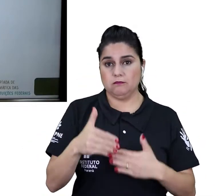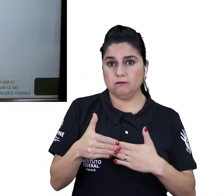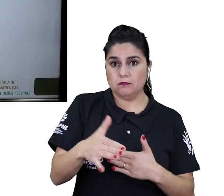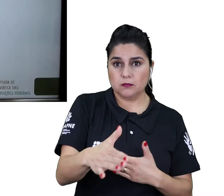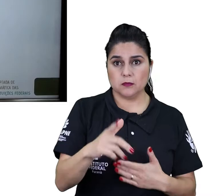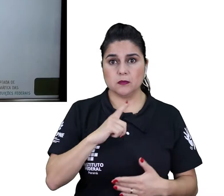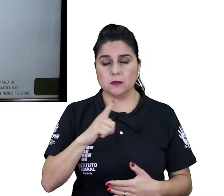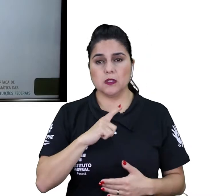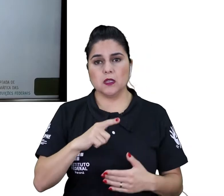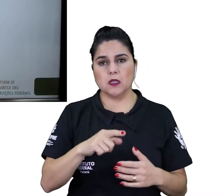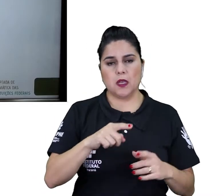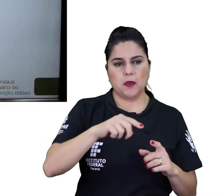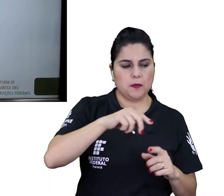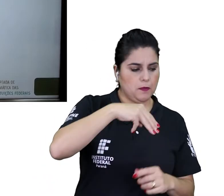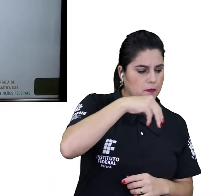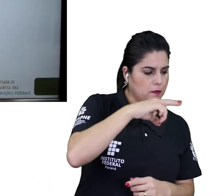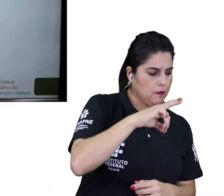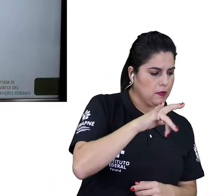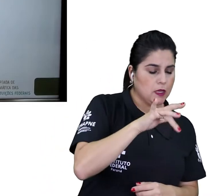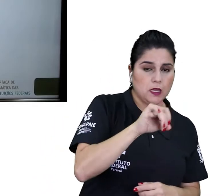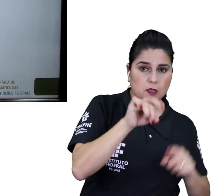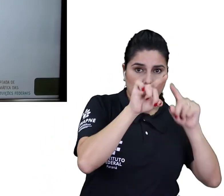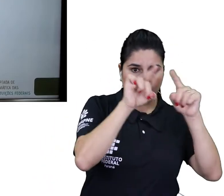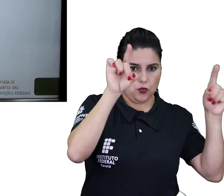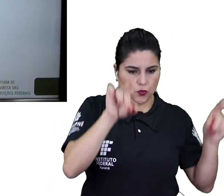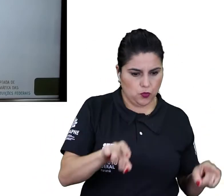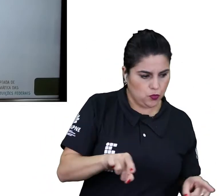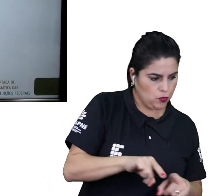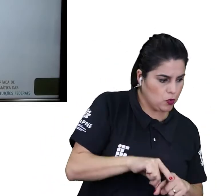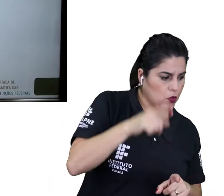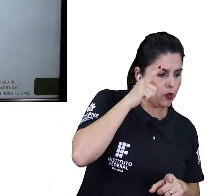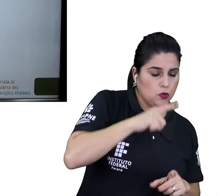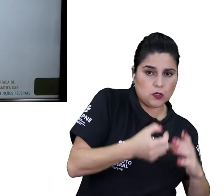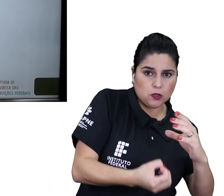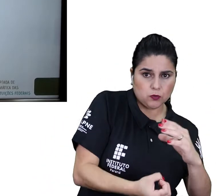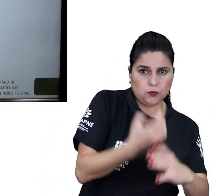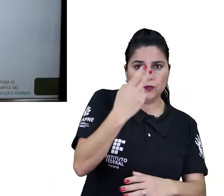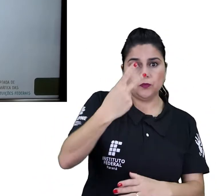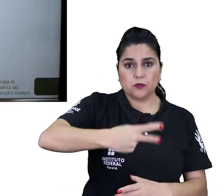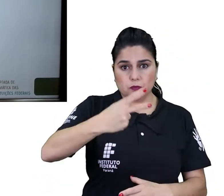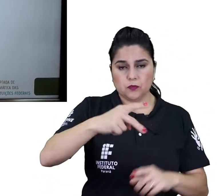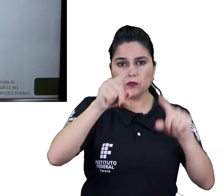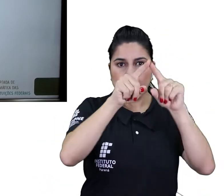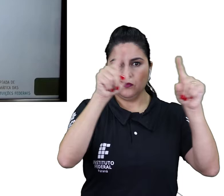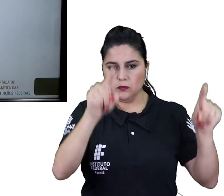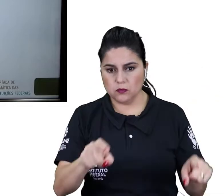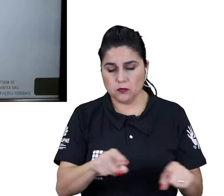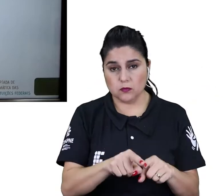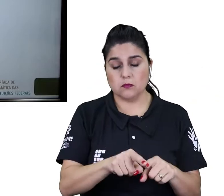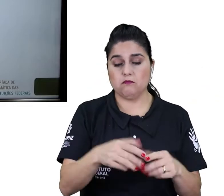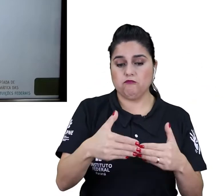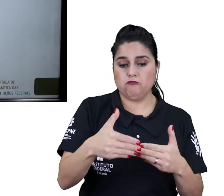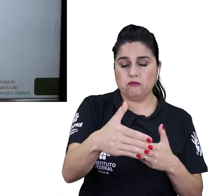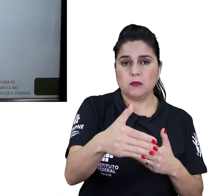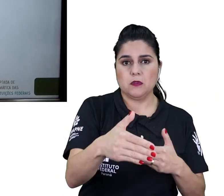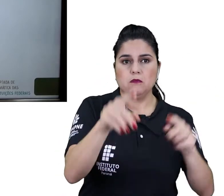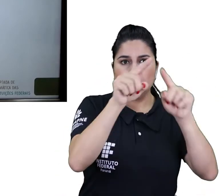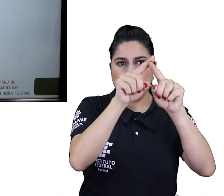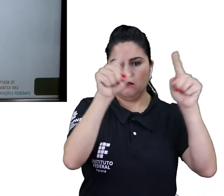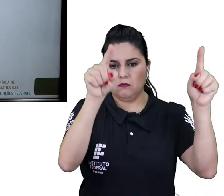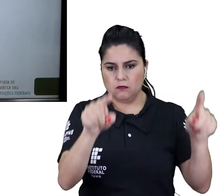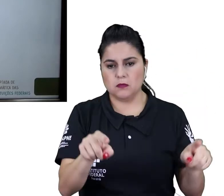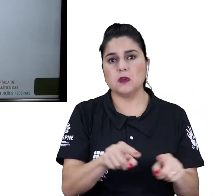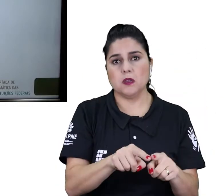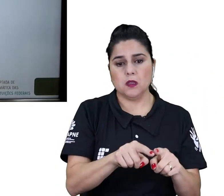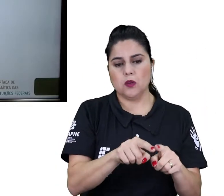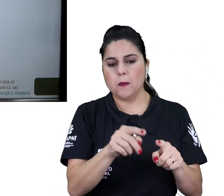A partir dos pontos médios dos lados de um quadrado, é possível construir um segundo quadrado. A partir dos pontos